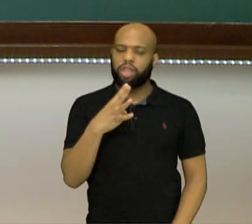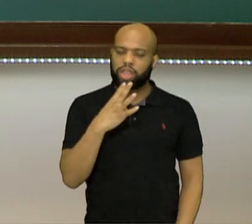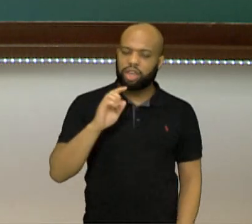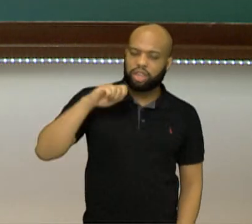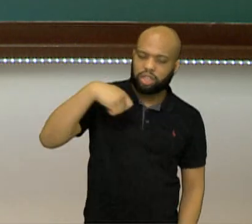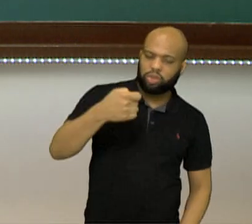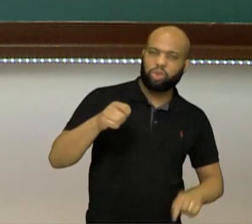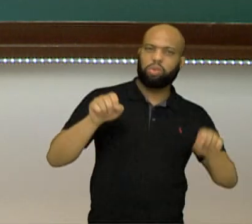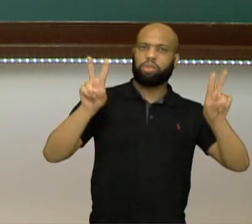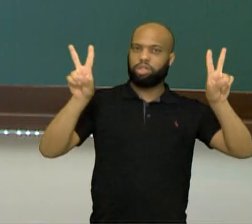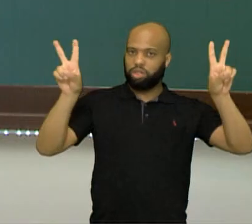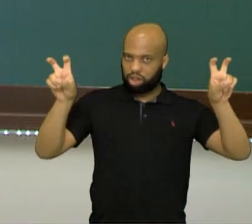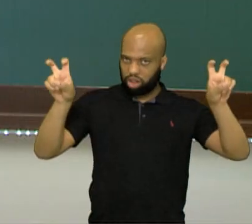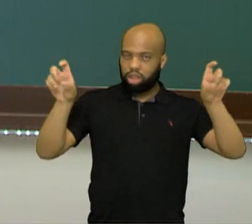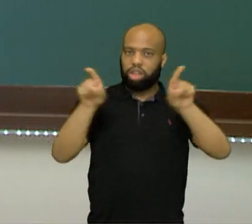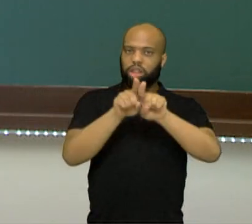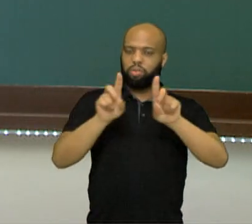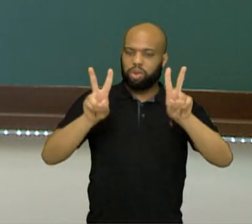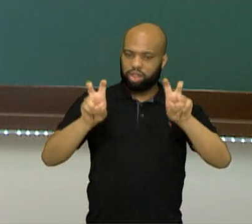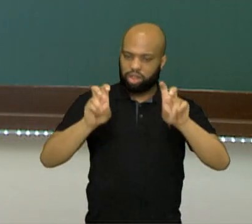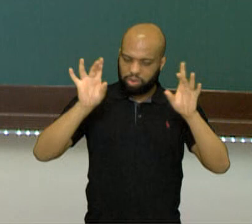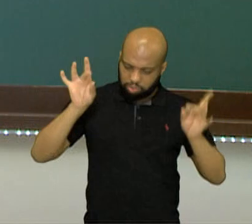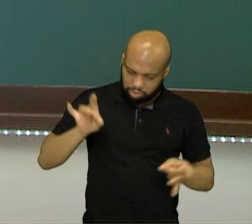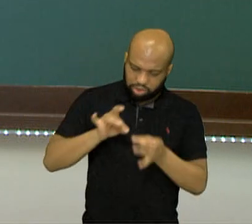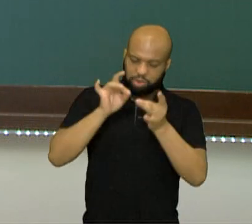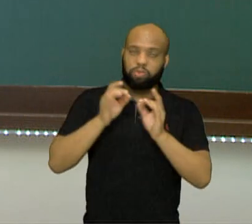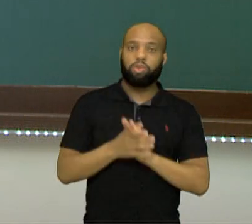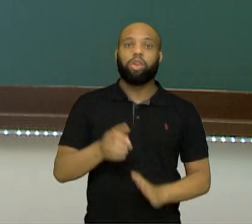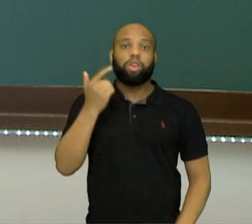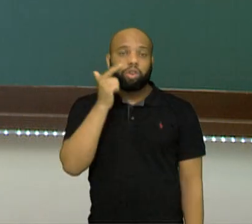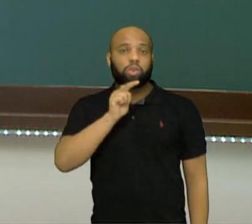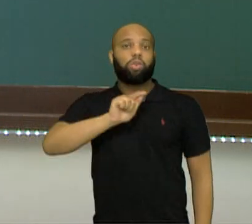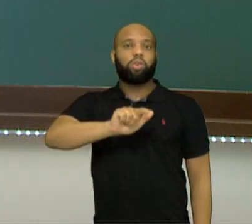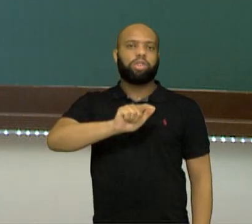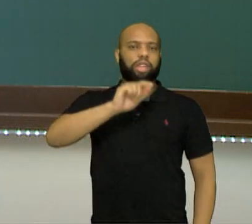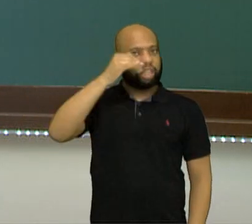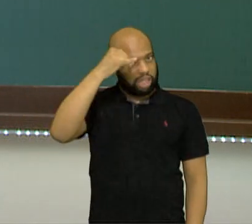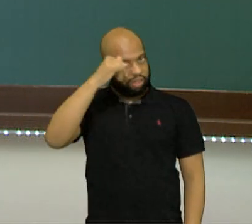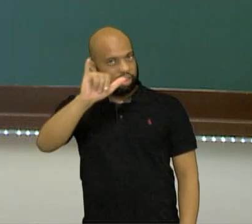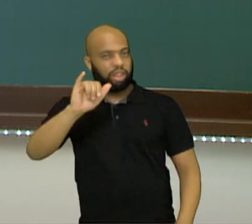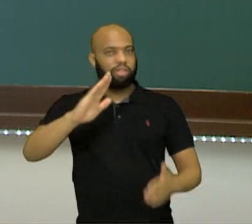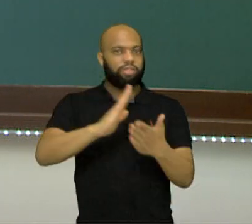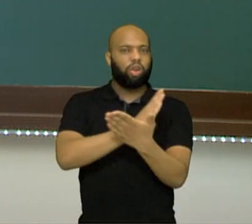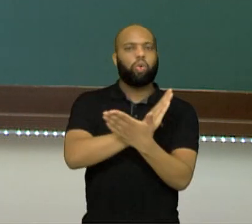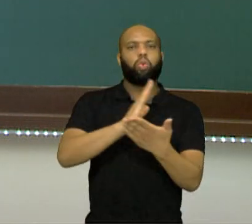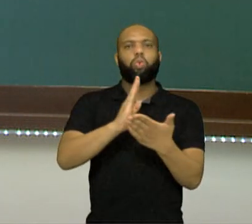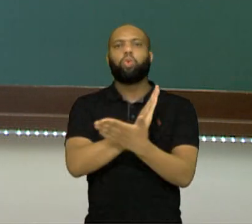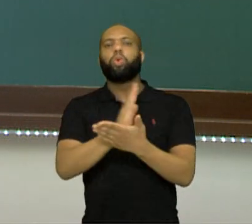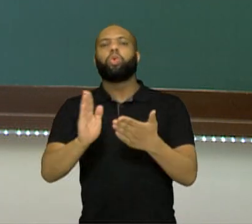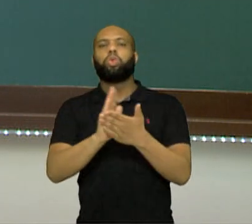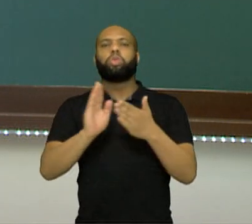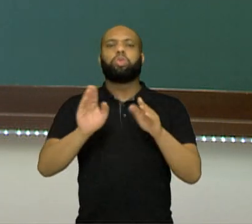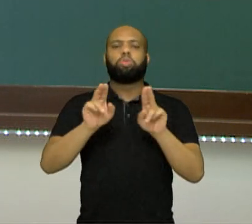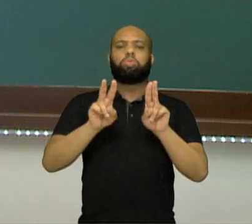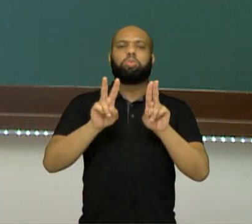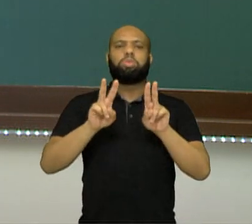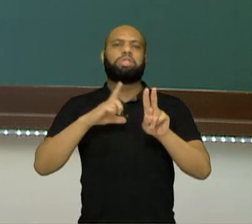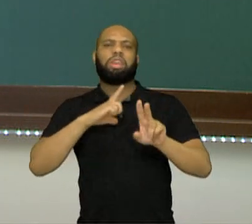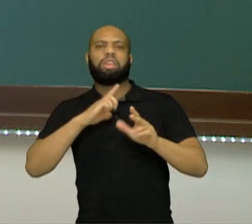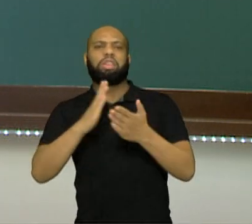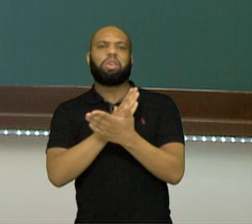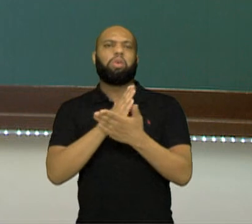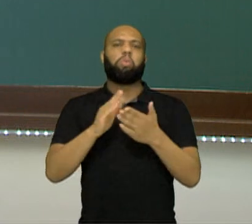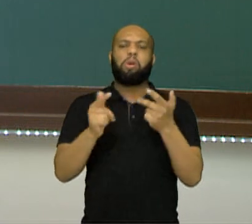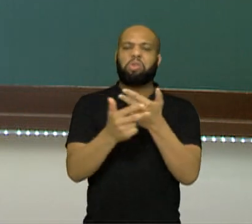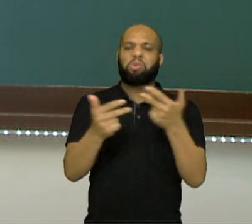assunto, sobre o tema, você consegue evitar de utilizar alguns tipos de argumentos que não são válidos.